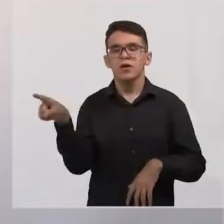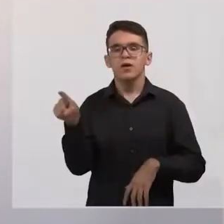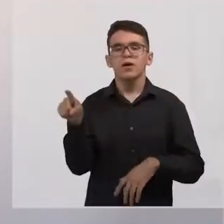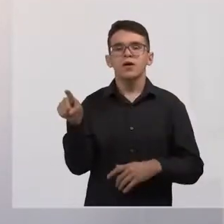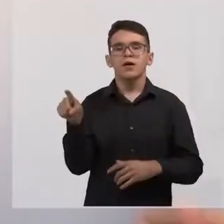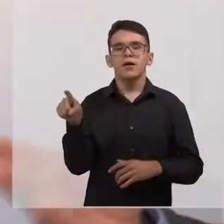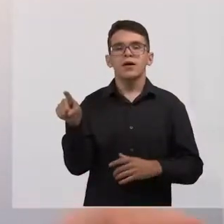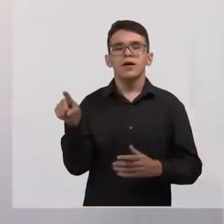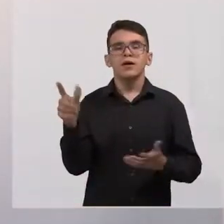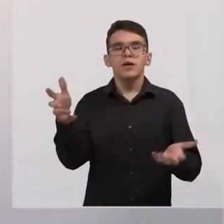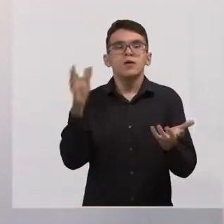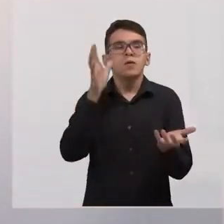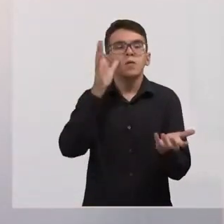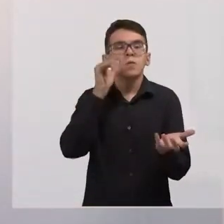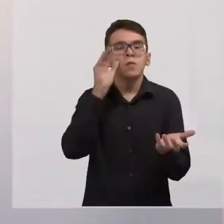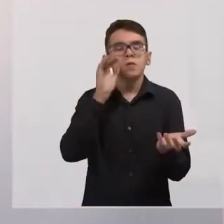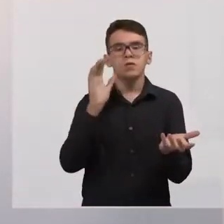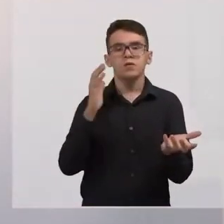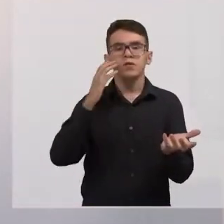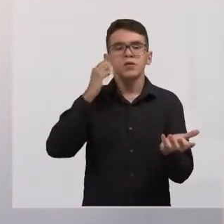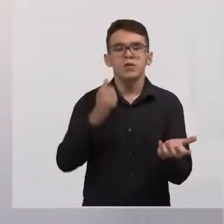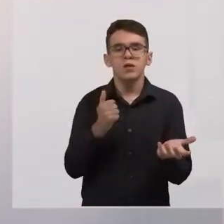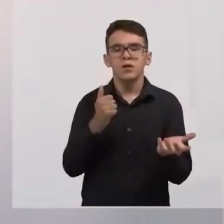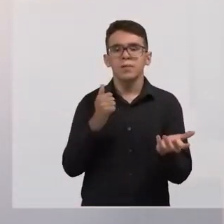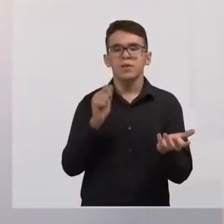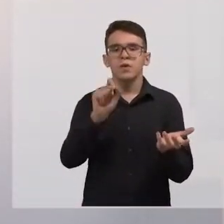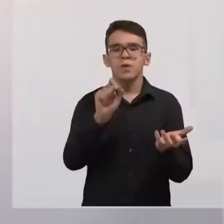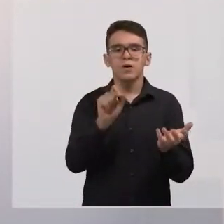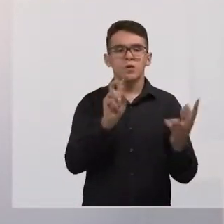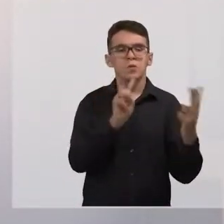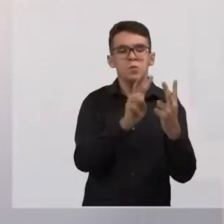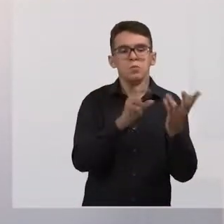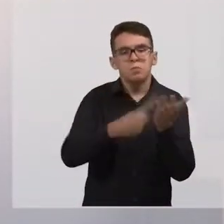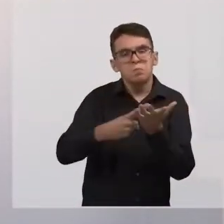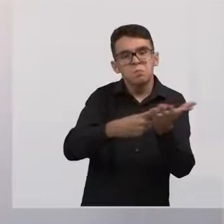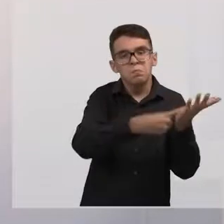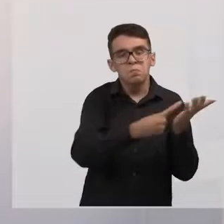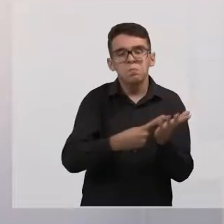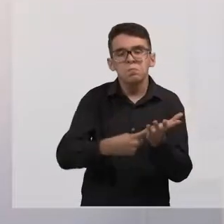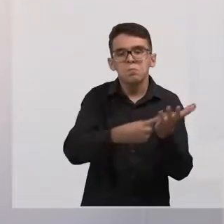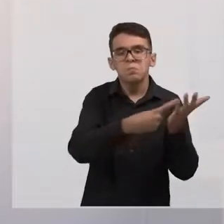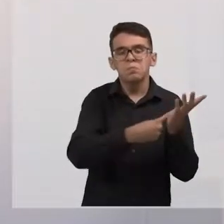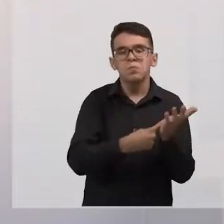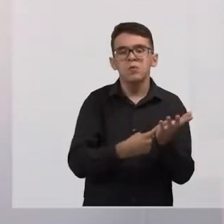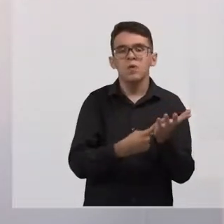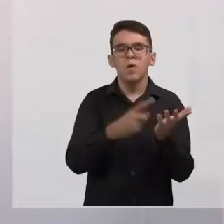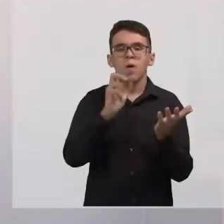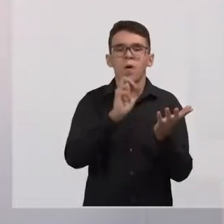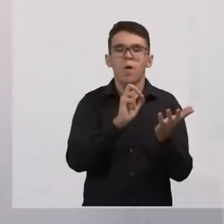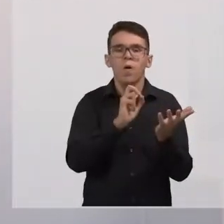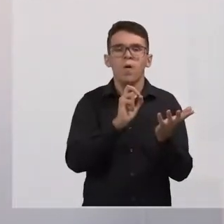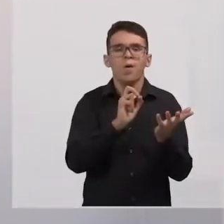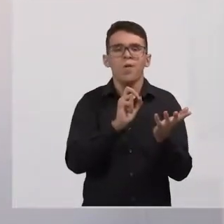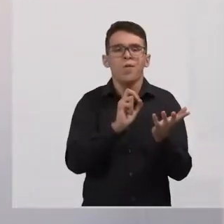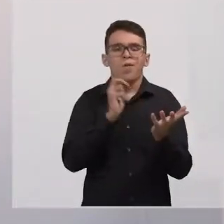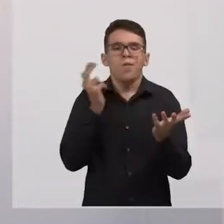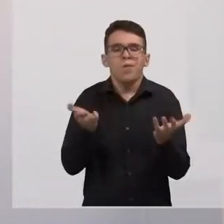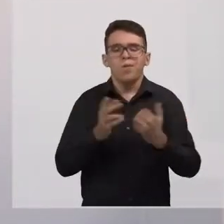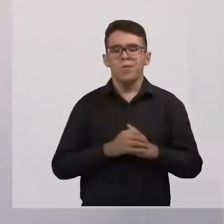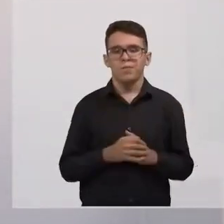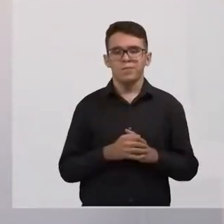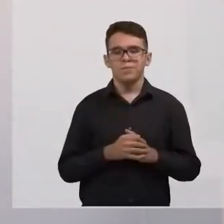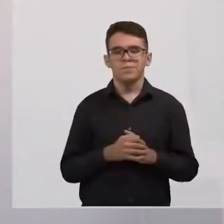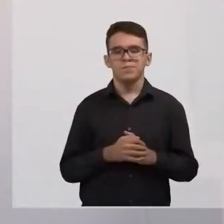muito mais se ali foi fechado uma aliança política entre ele e Fernando Haddad, se preocupa muito mais